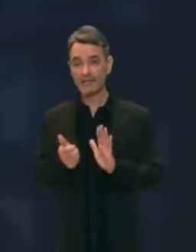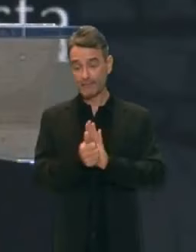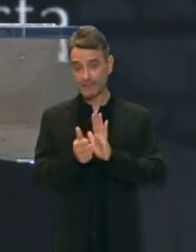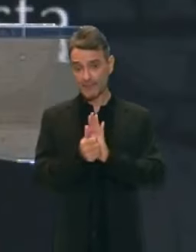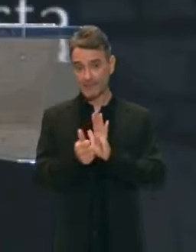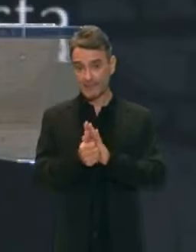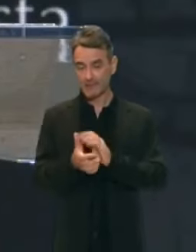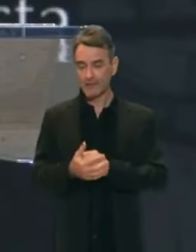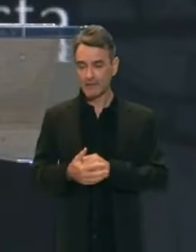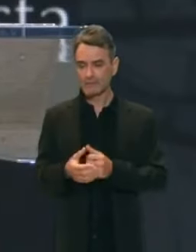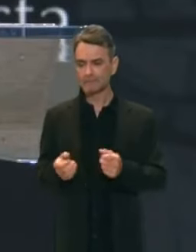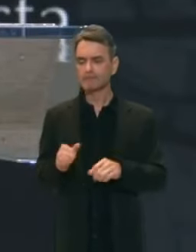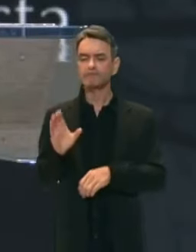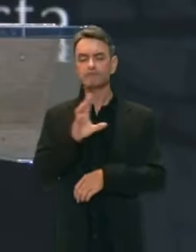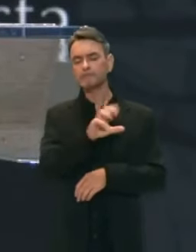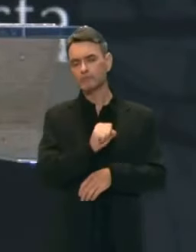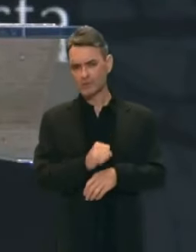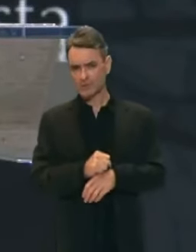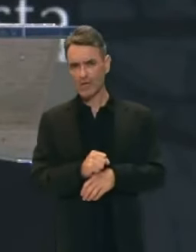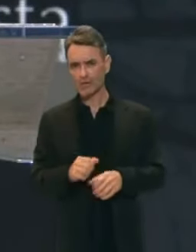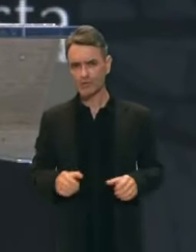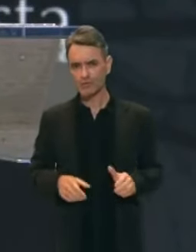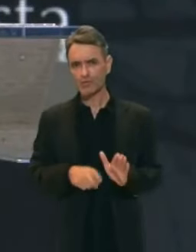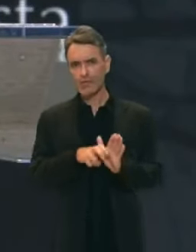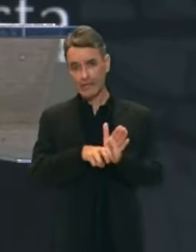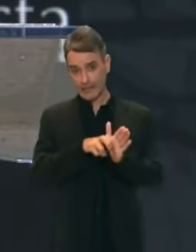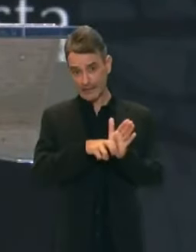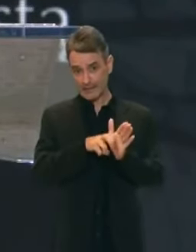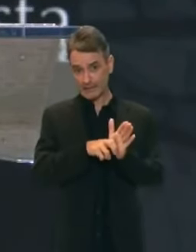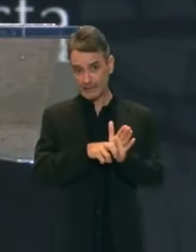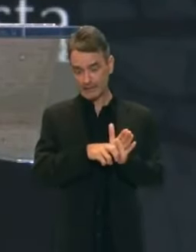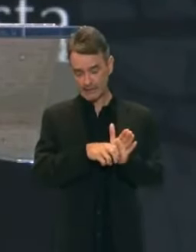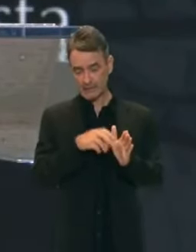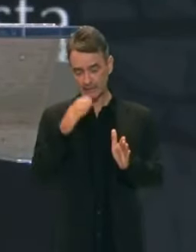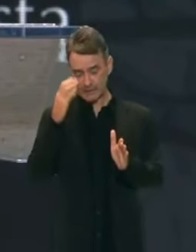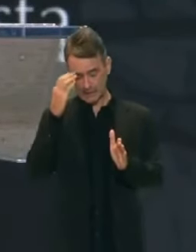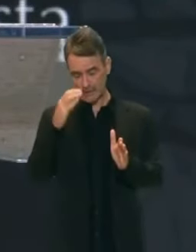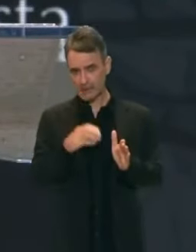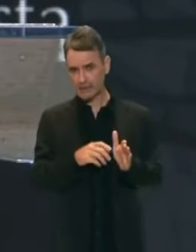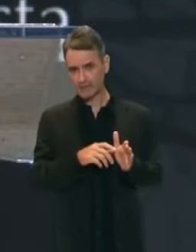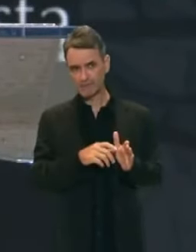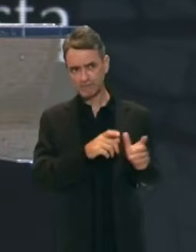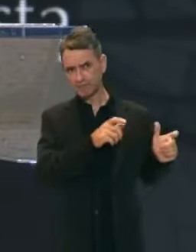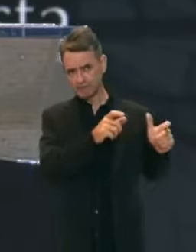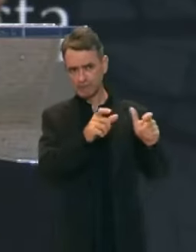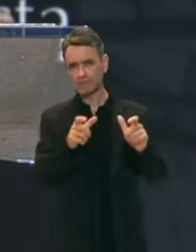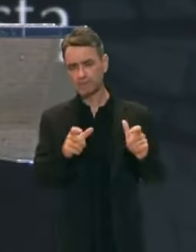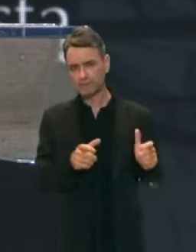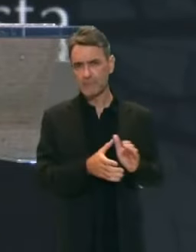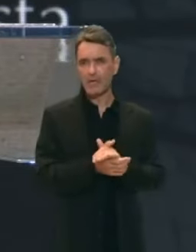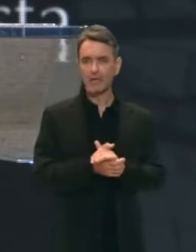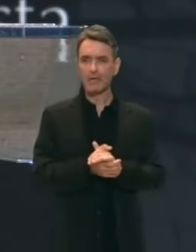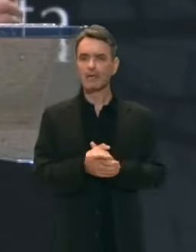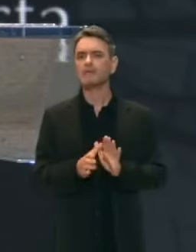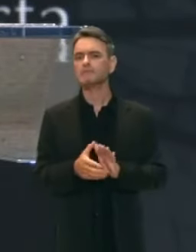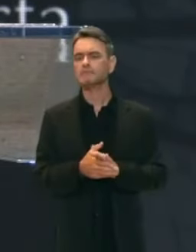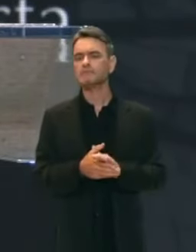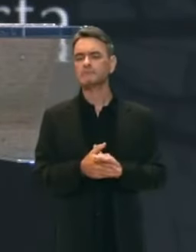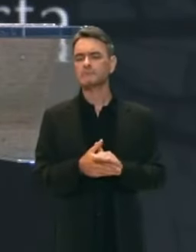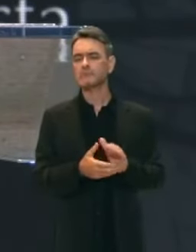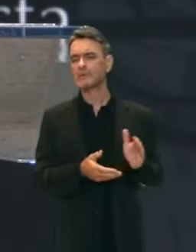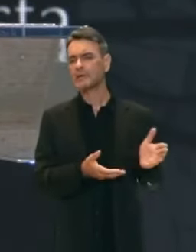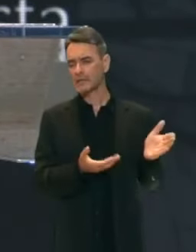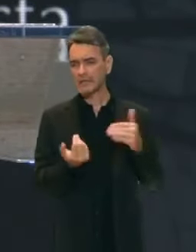saía buscar os cadeirantes na cidade, e aí eu fui buscá-los, trouxe para a igreja. Nós tivemos um